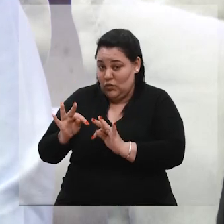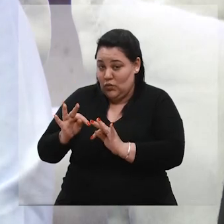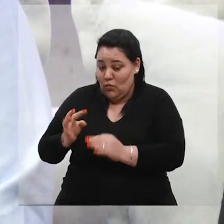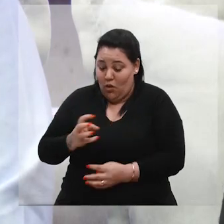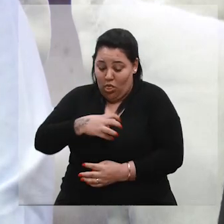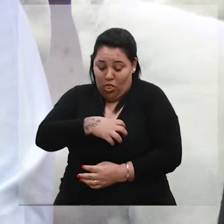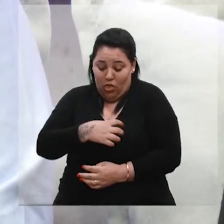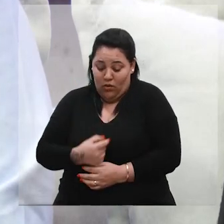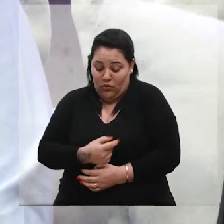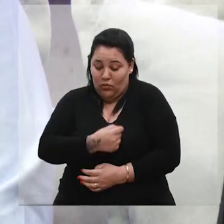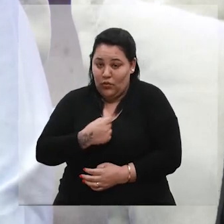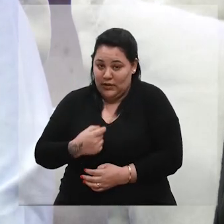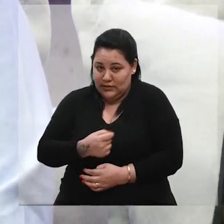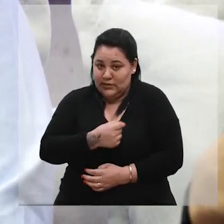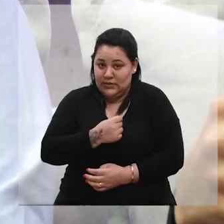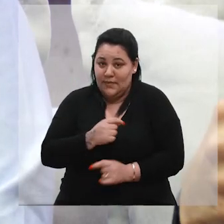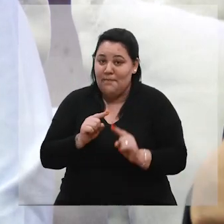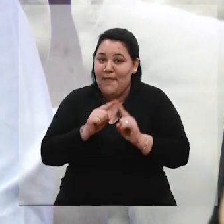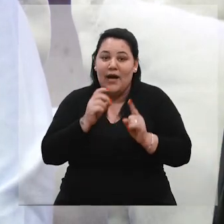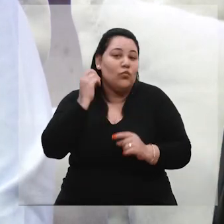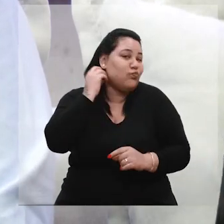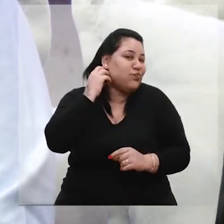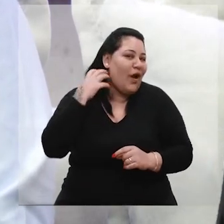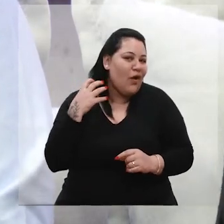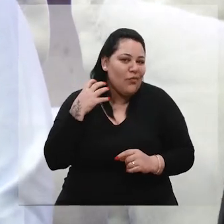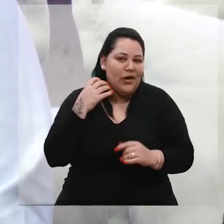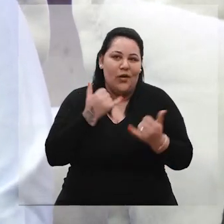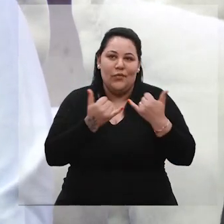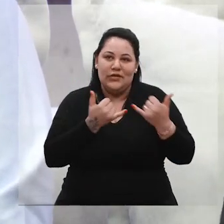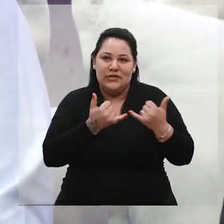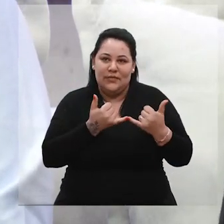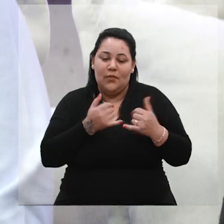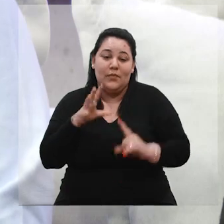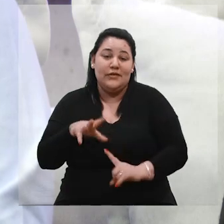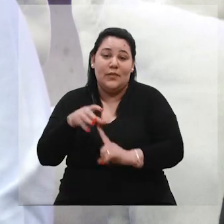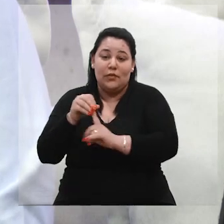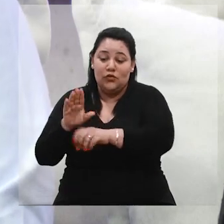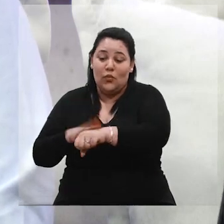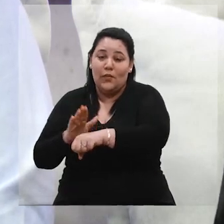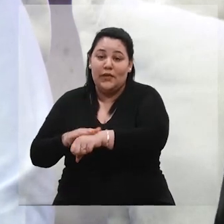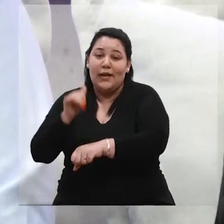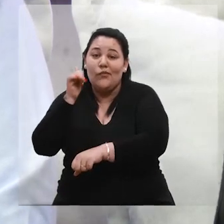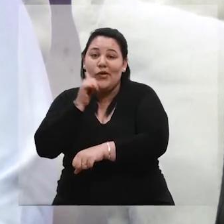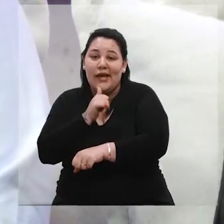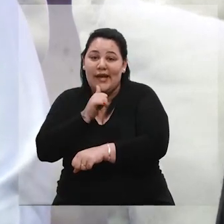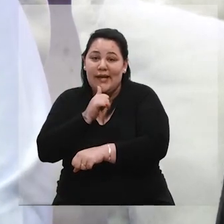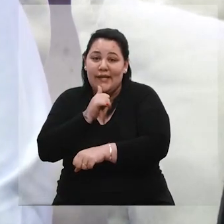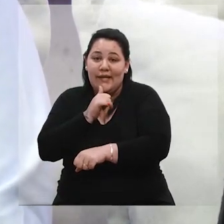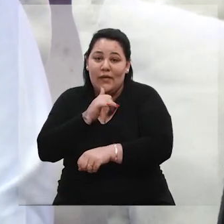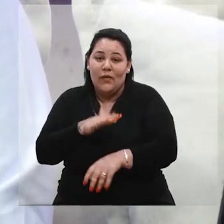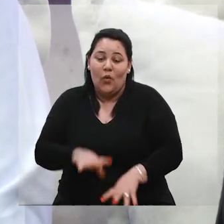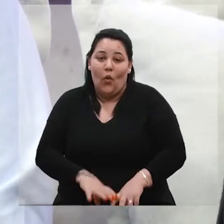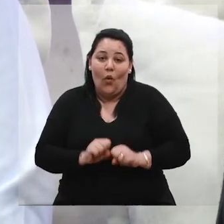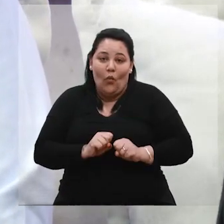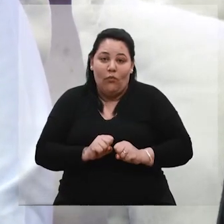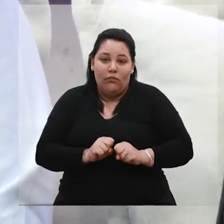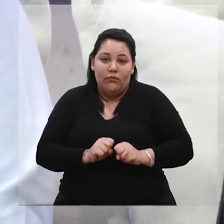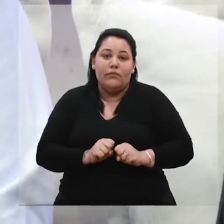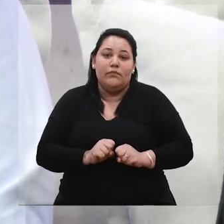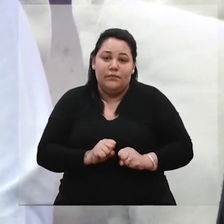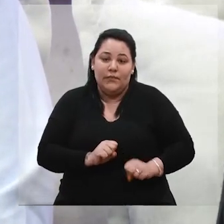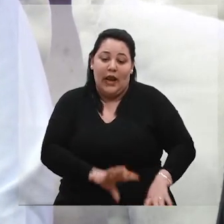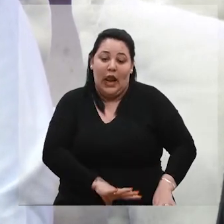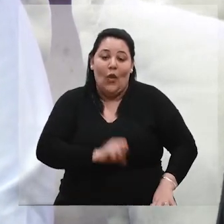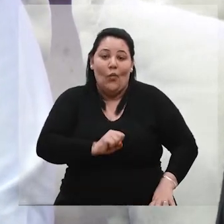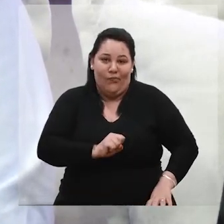tratar. Agora, essa parte hormonal é principalmente as pacientes meio que entram na menopausa, a gente diminui, né, os hormônios